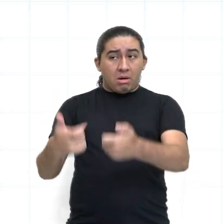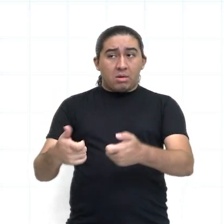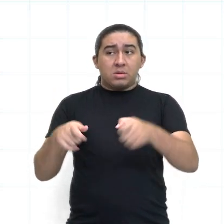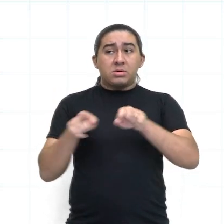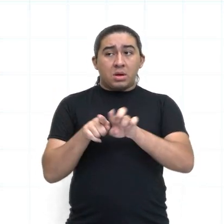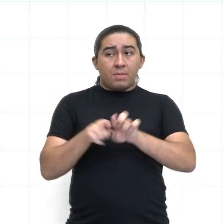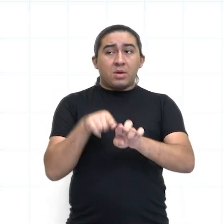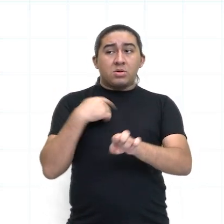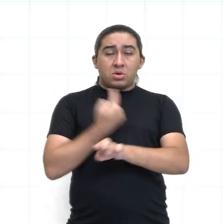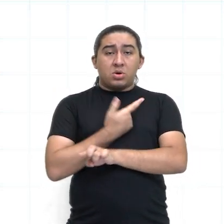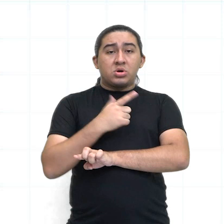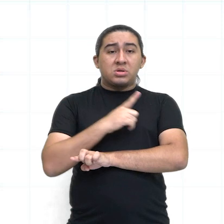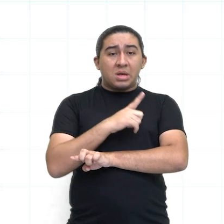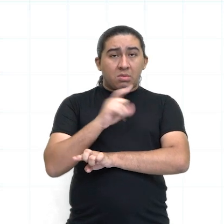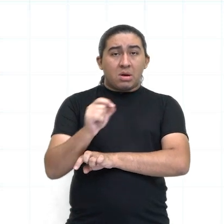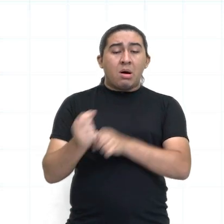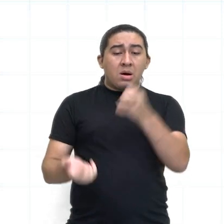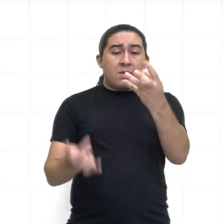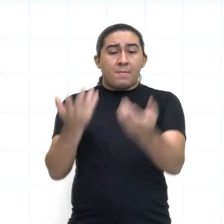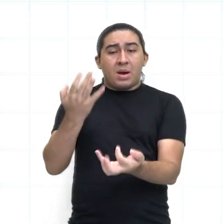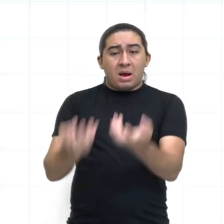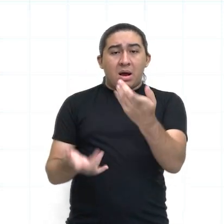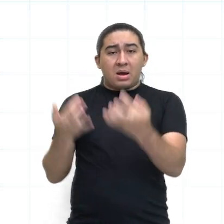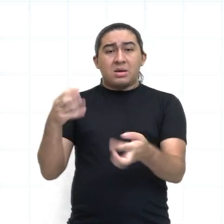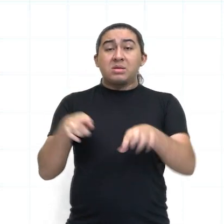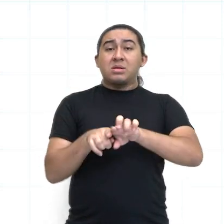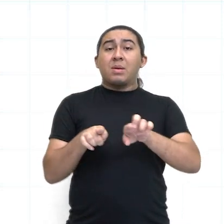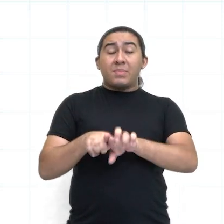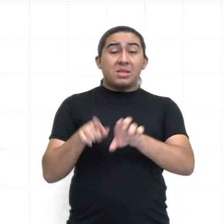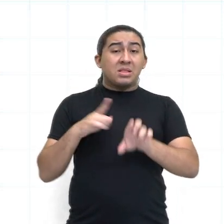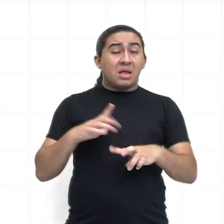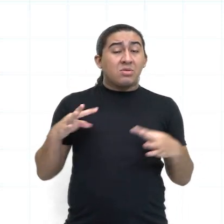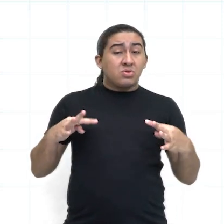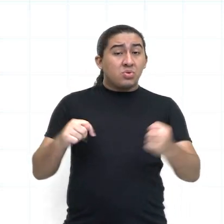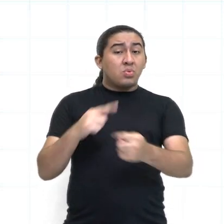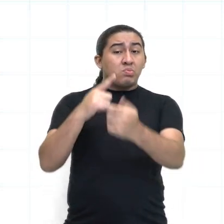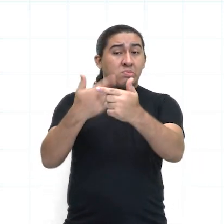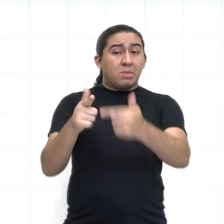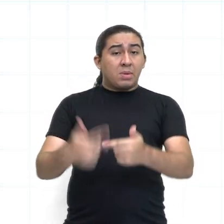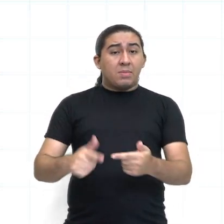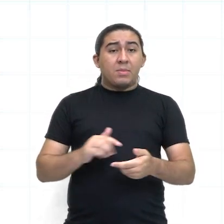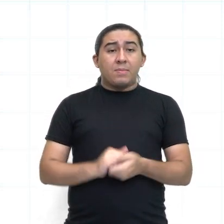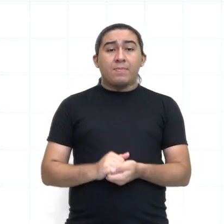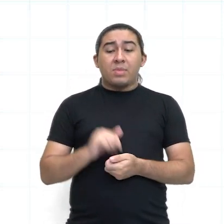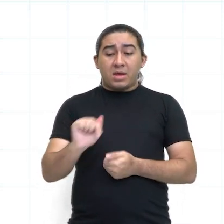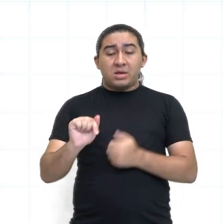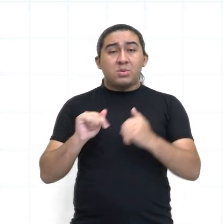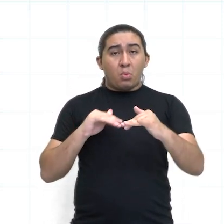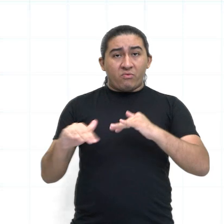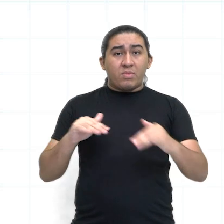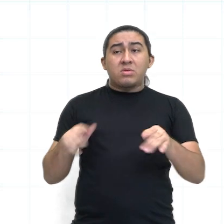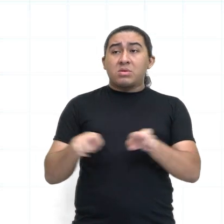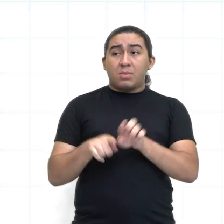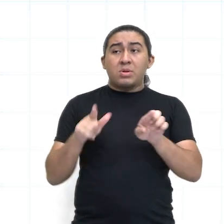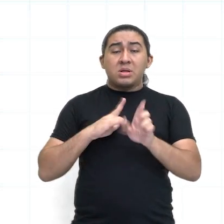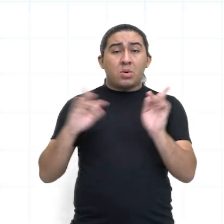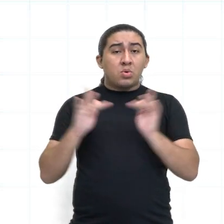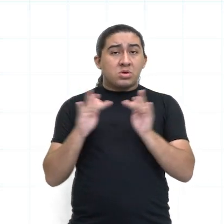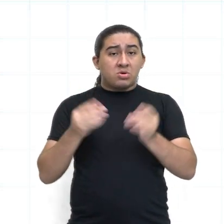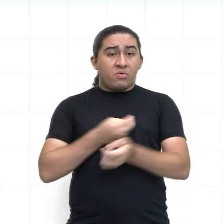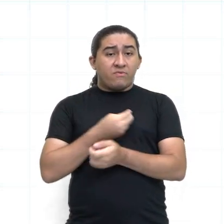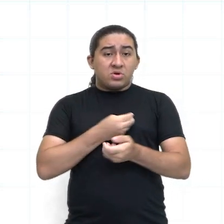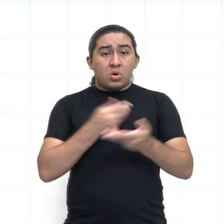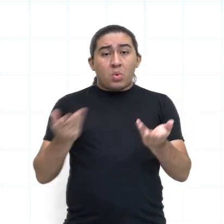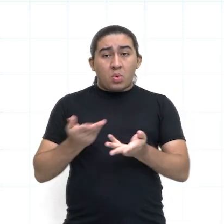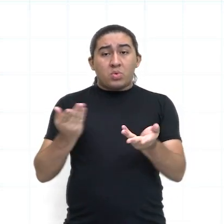nós temos também queimadas, temos a miséria. Então, esse movimento não deixa de ser atual, né? Então, quando a pessoa